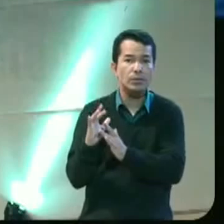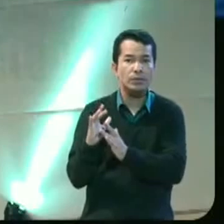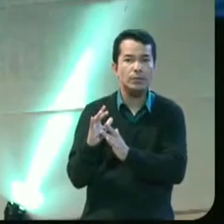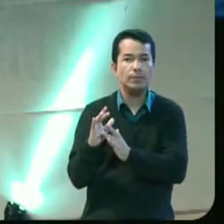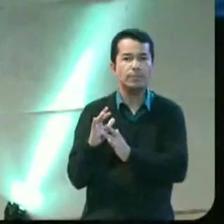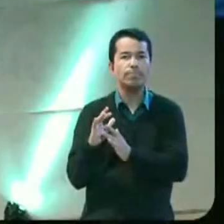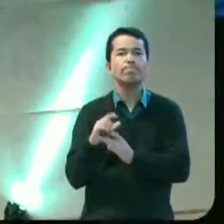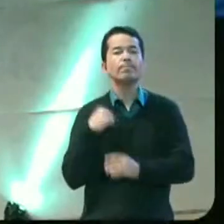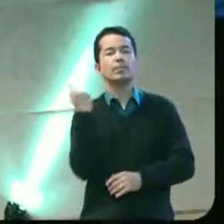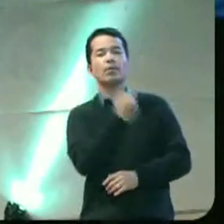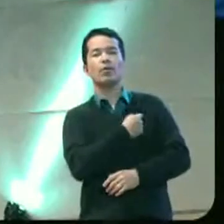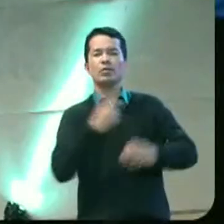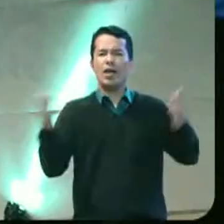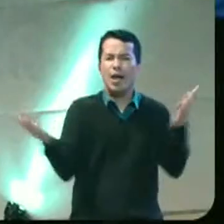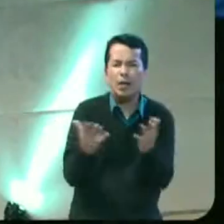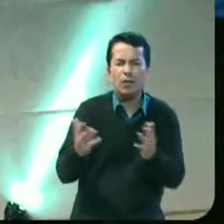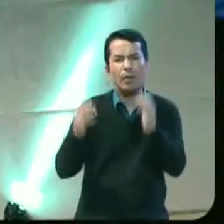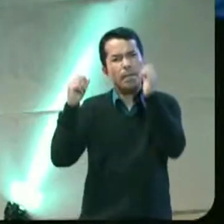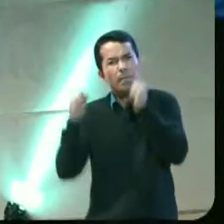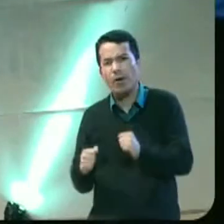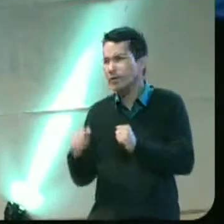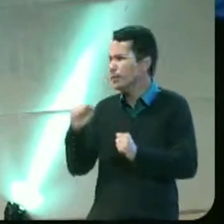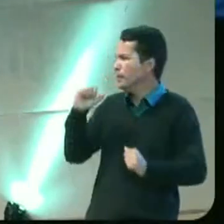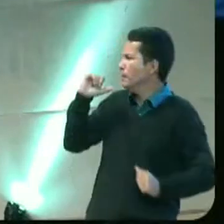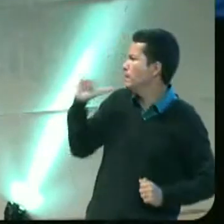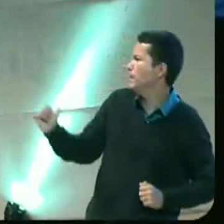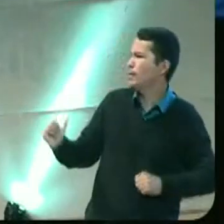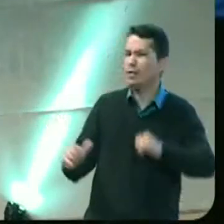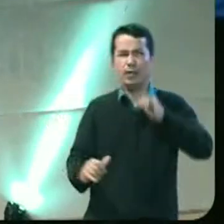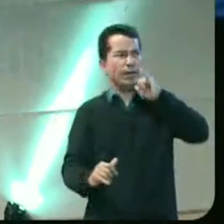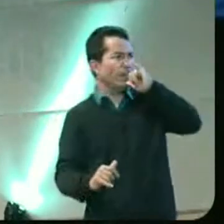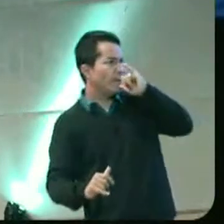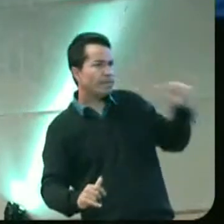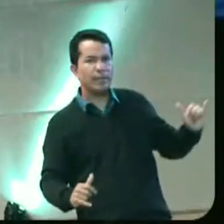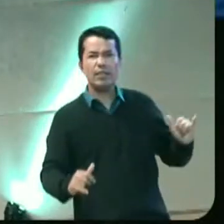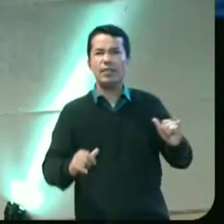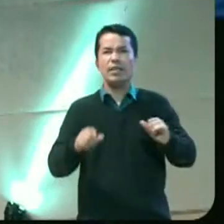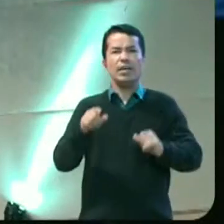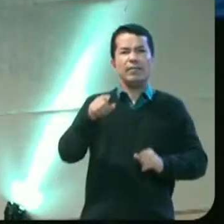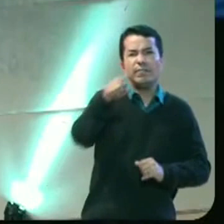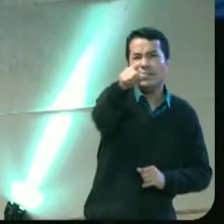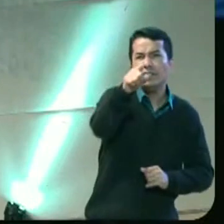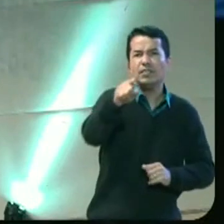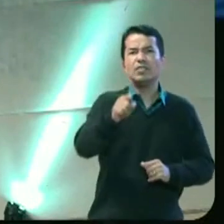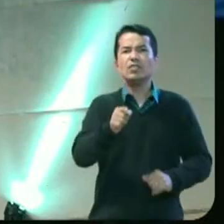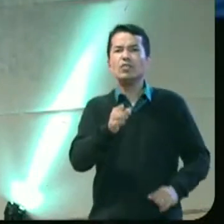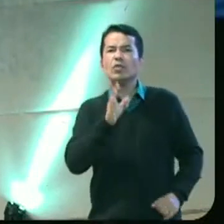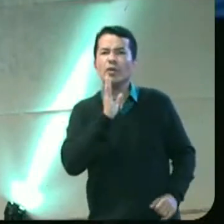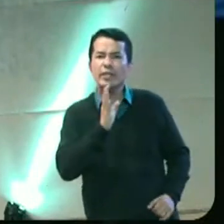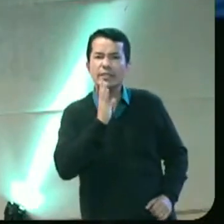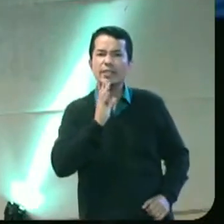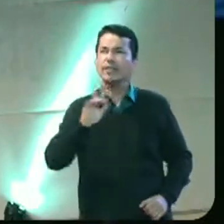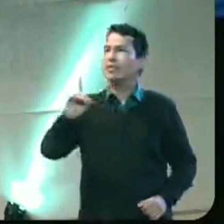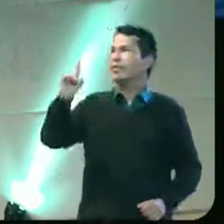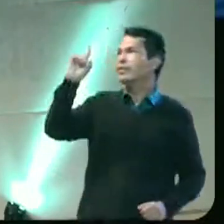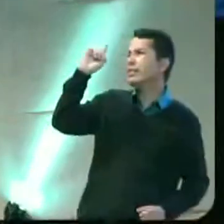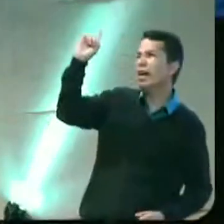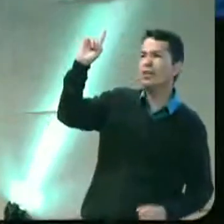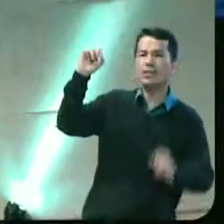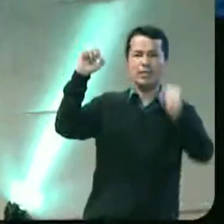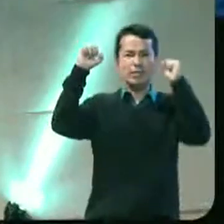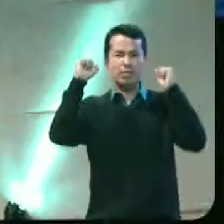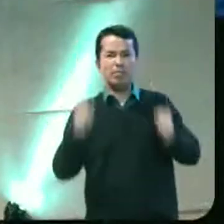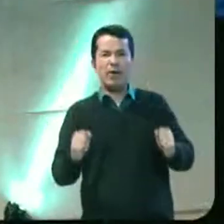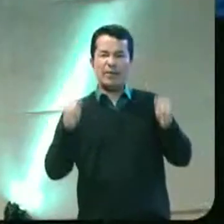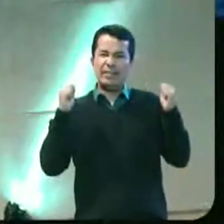da gente anunciar: ei, eu conheço alguém que pode acalmar a tempestade do seu coração. Eu conheço aquele